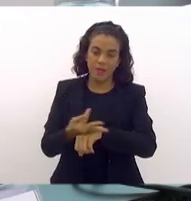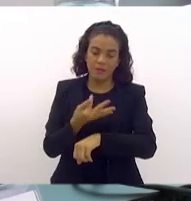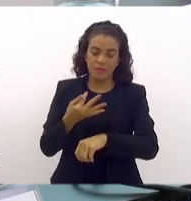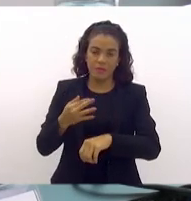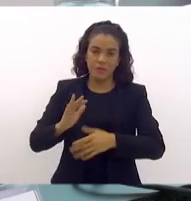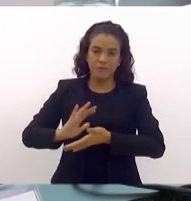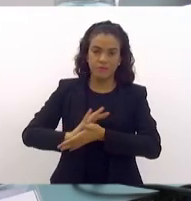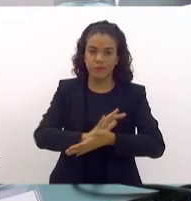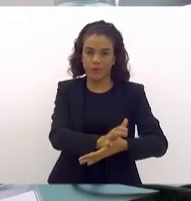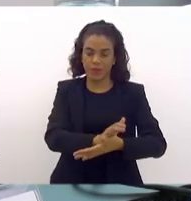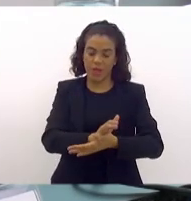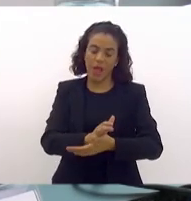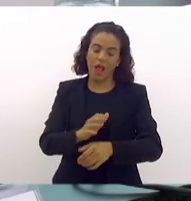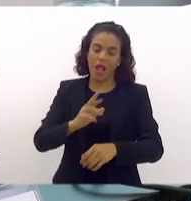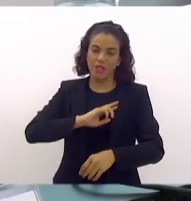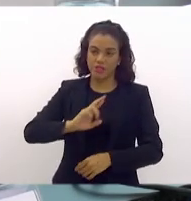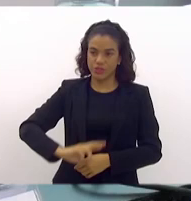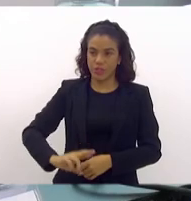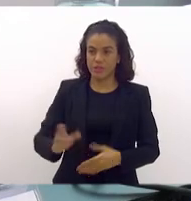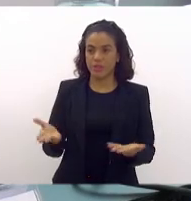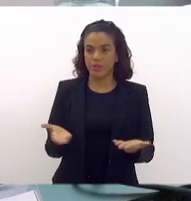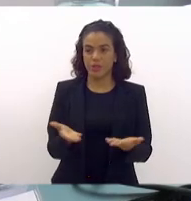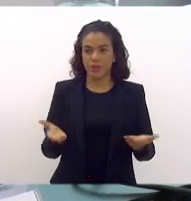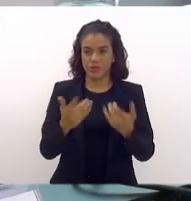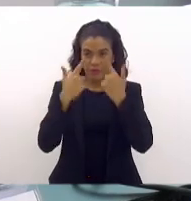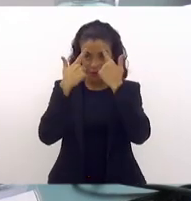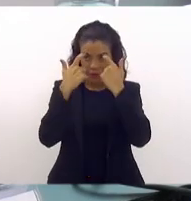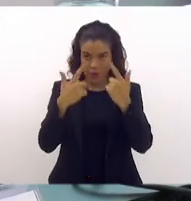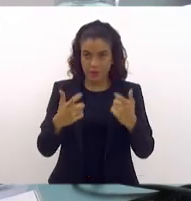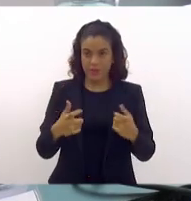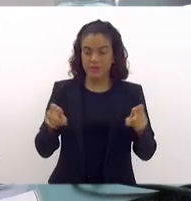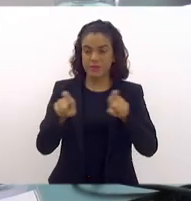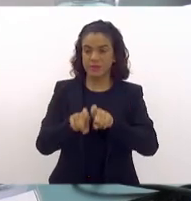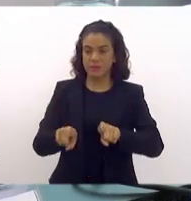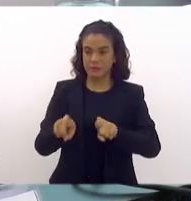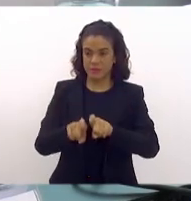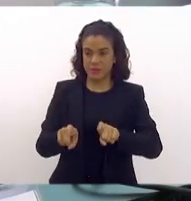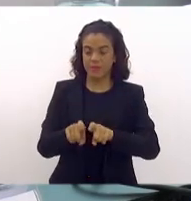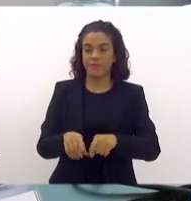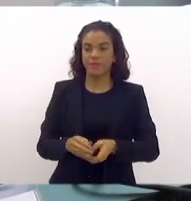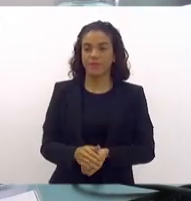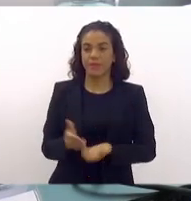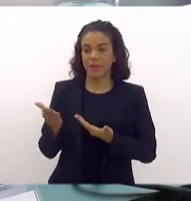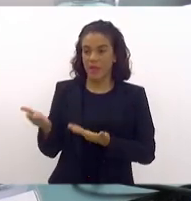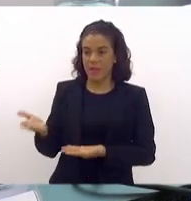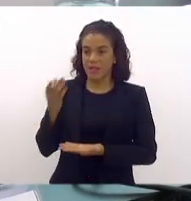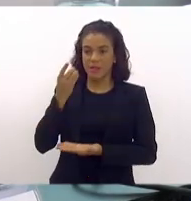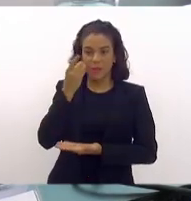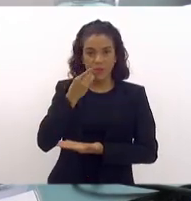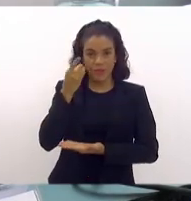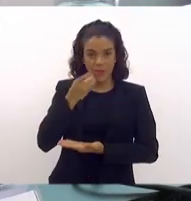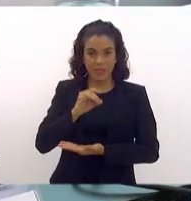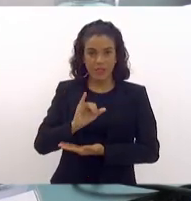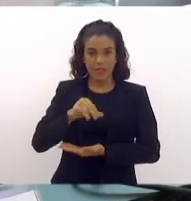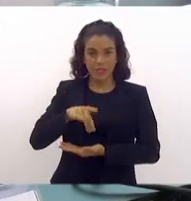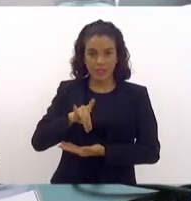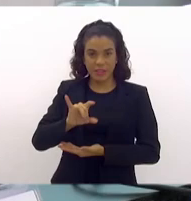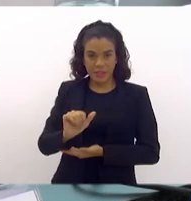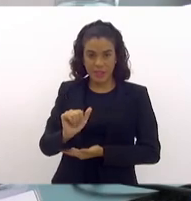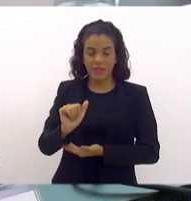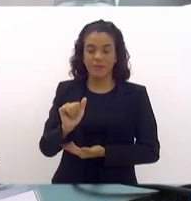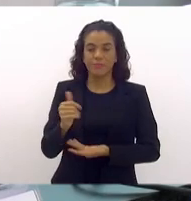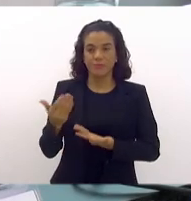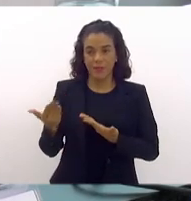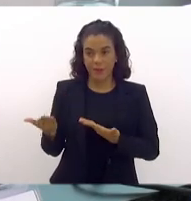a questão da violência cibernética. Eu vou só passar a palavra para a deputada Índia Armelau, se ela desejar fazer alguma consideração,